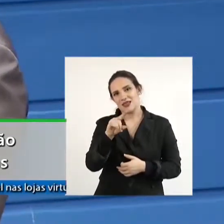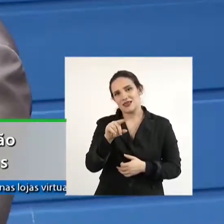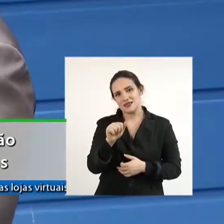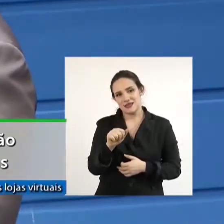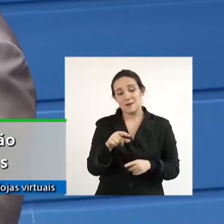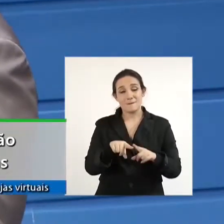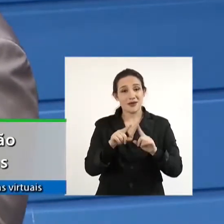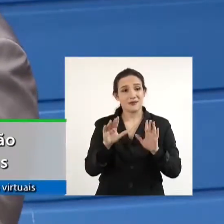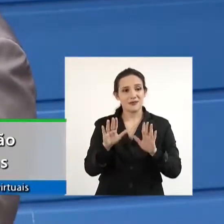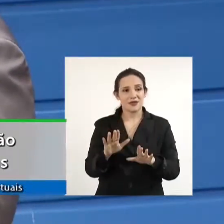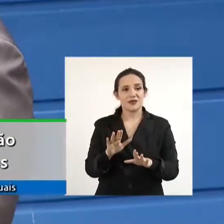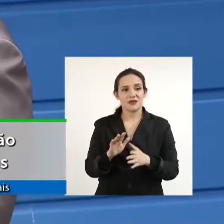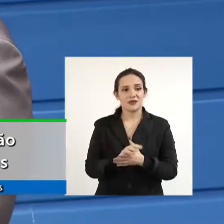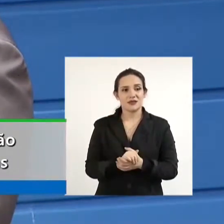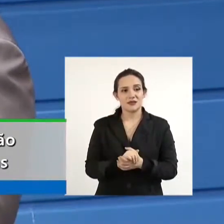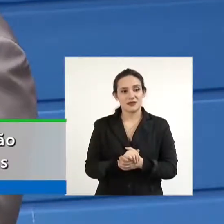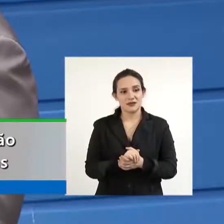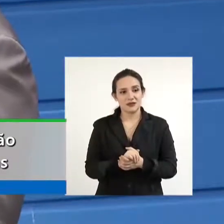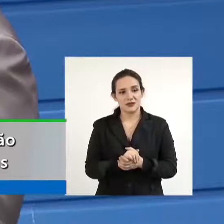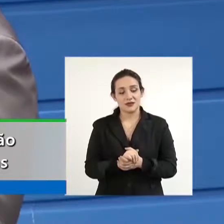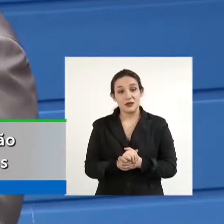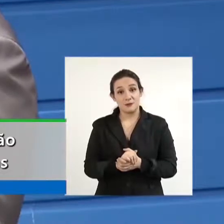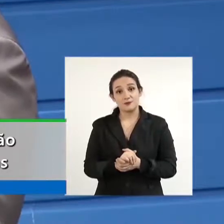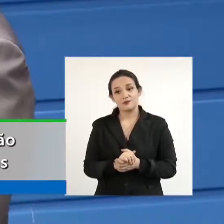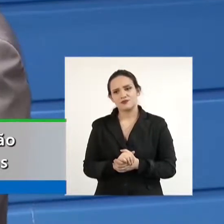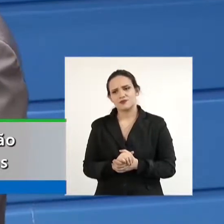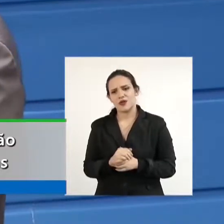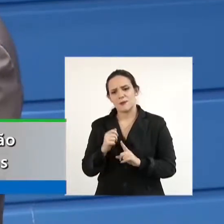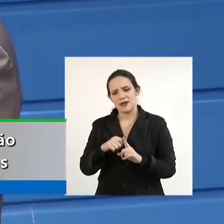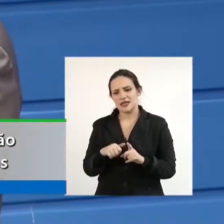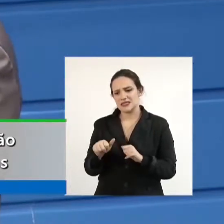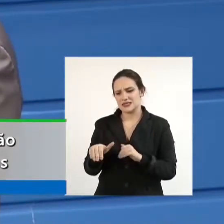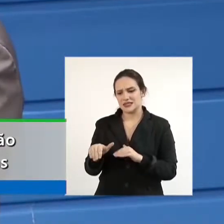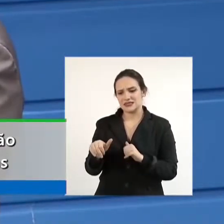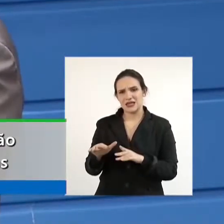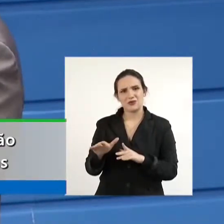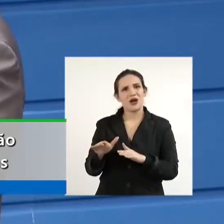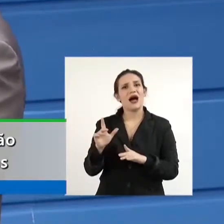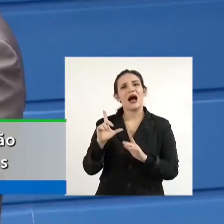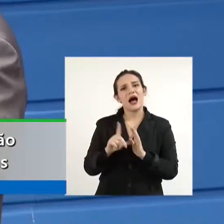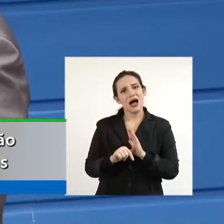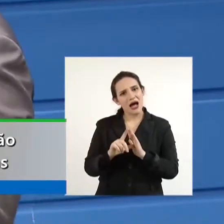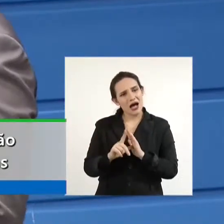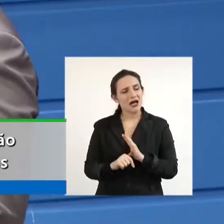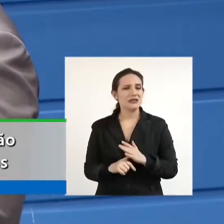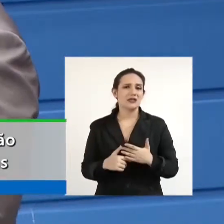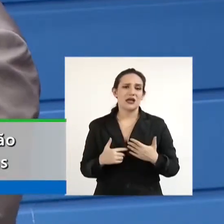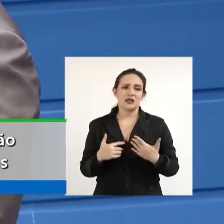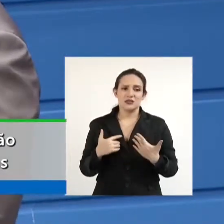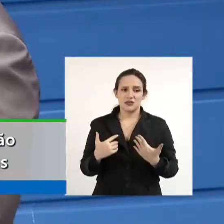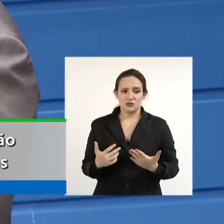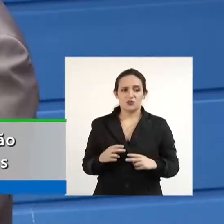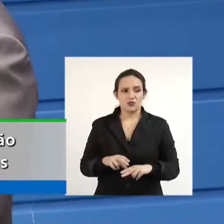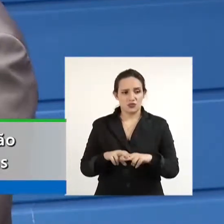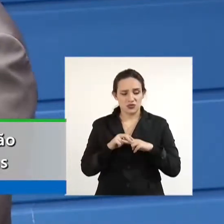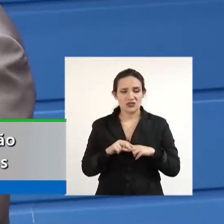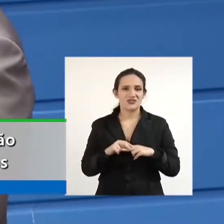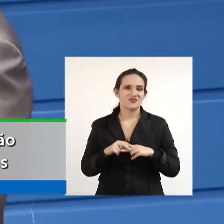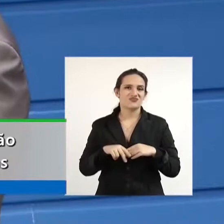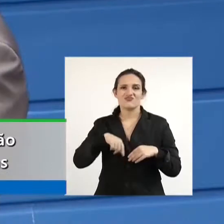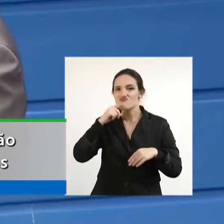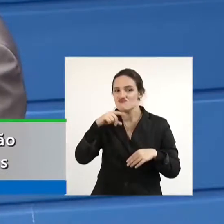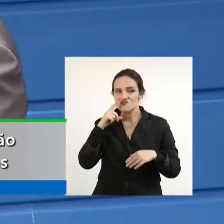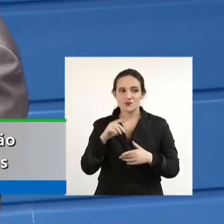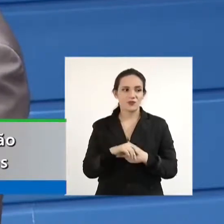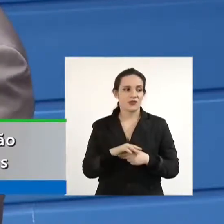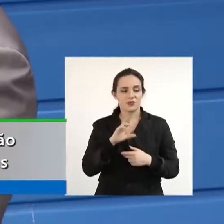estava atrasado, FEAS, desde setembro, que era o Fundo Estadual de Assistência Social, e isso dificultou também para os municípios. Então, mas